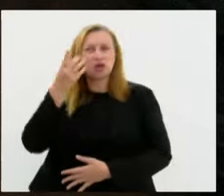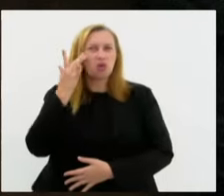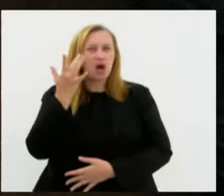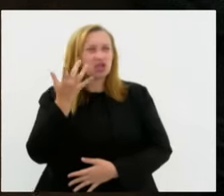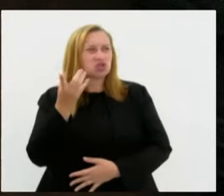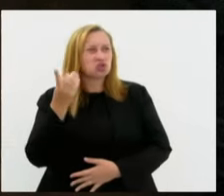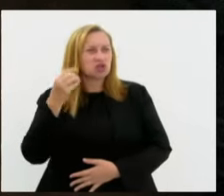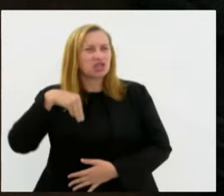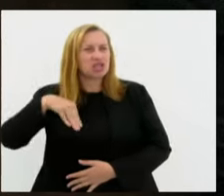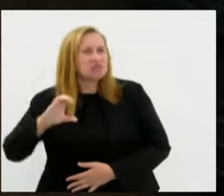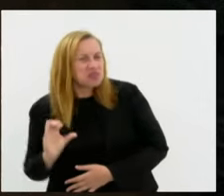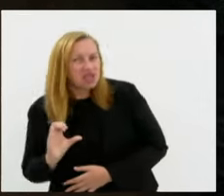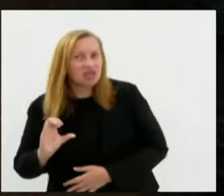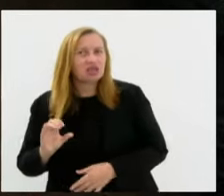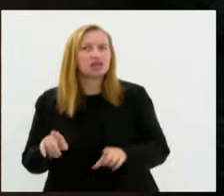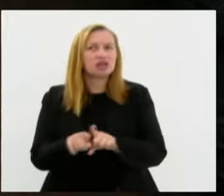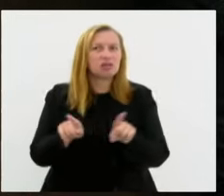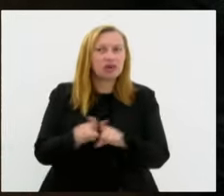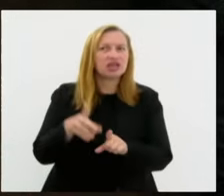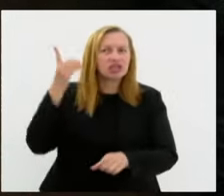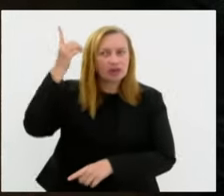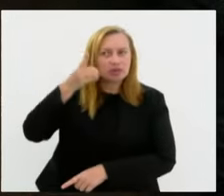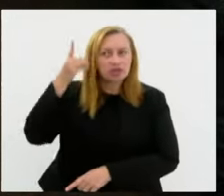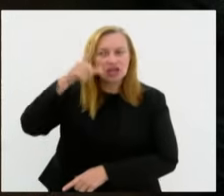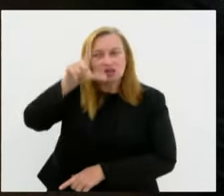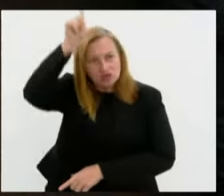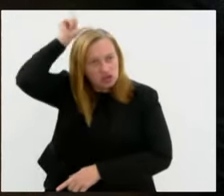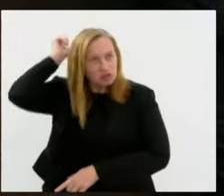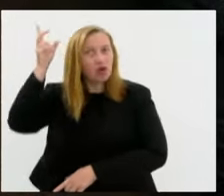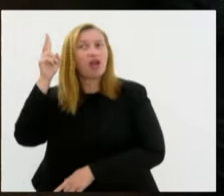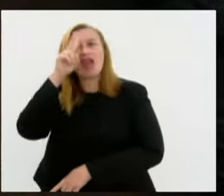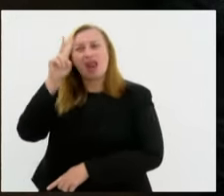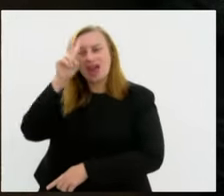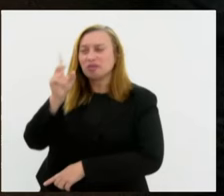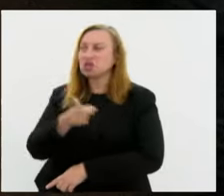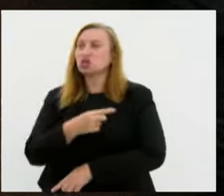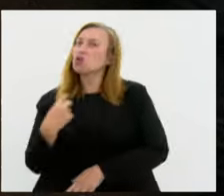Paulo estava aqui, e outros talvez se lembrem que nós